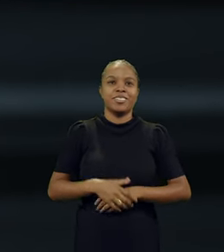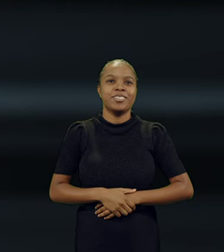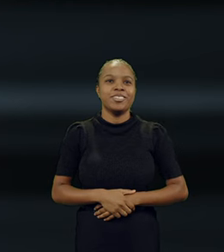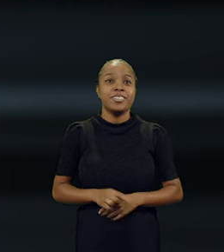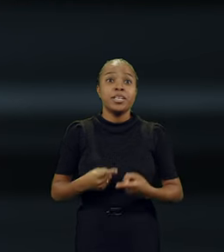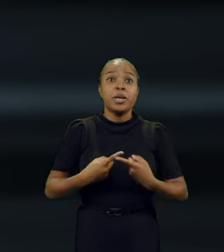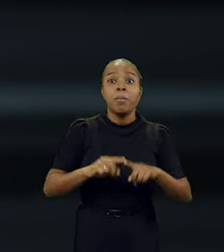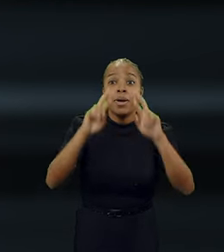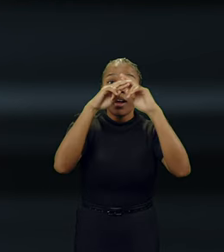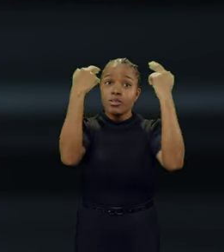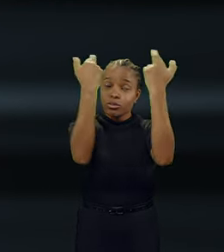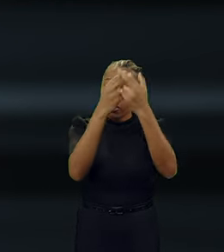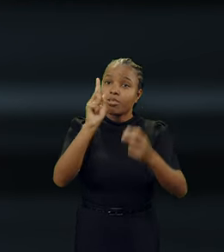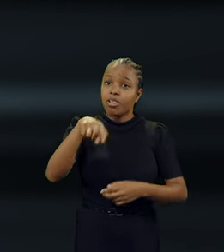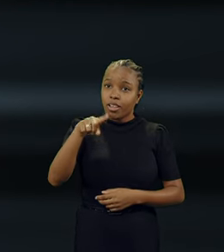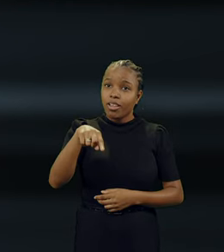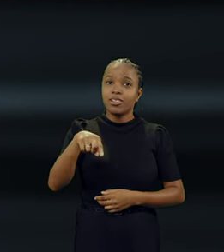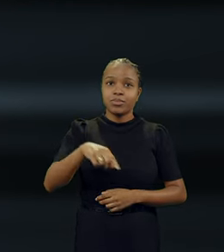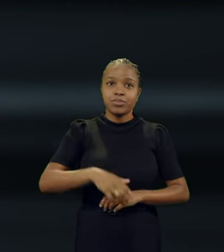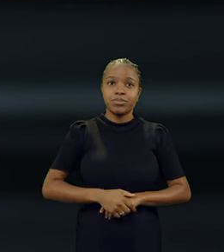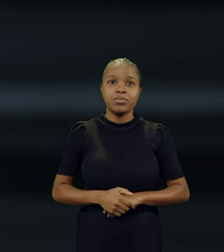Mas o reino é isso, irmãos.